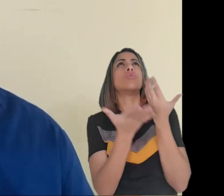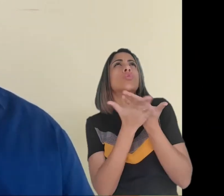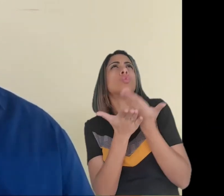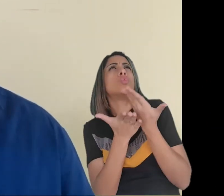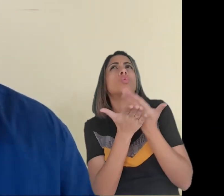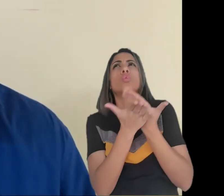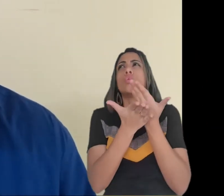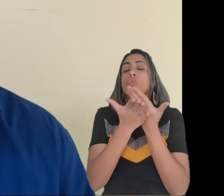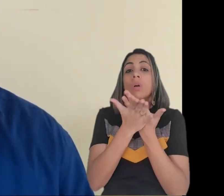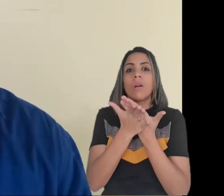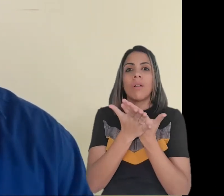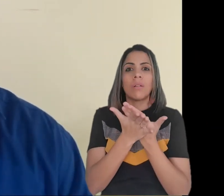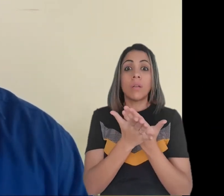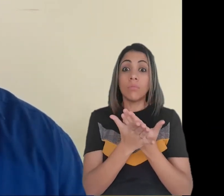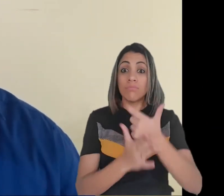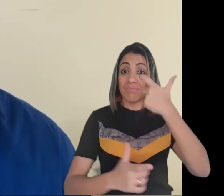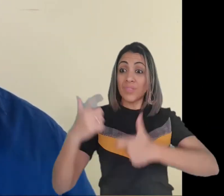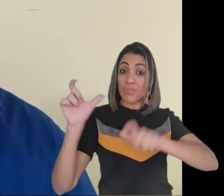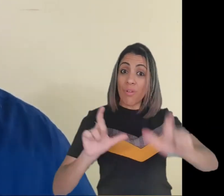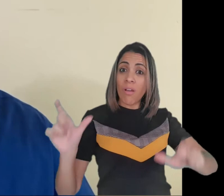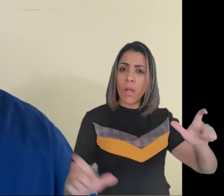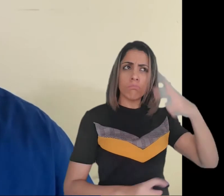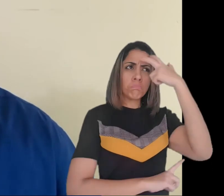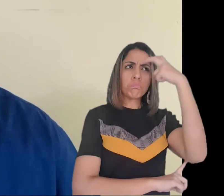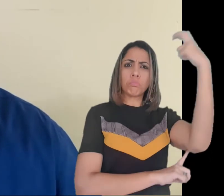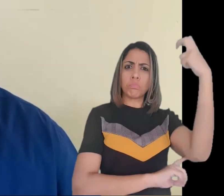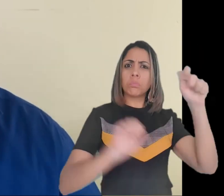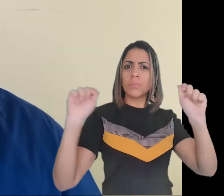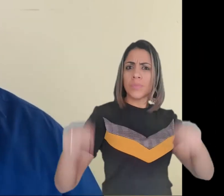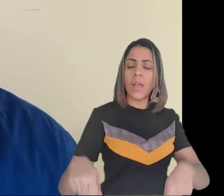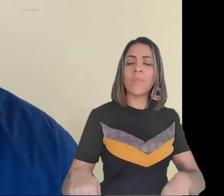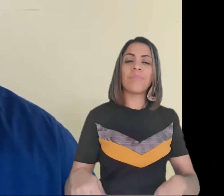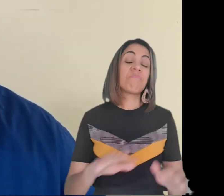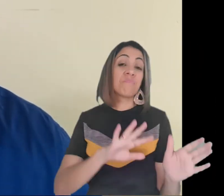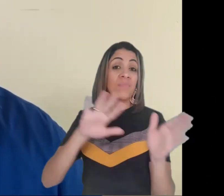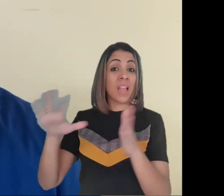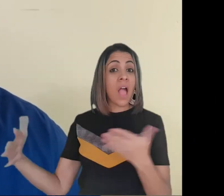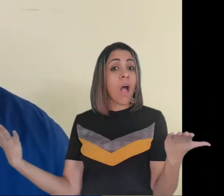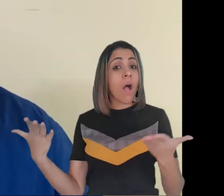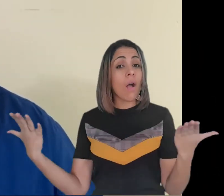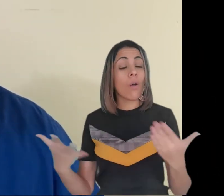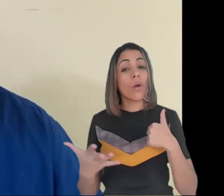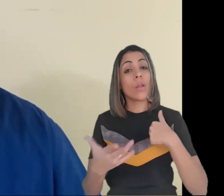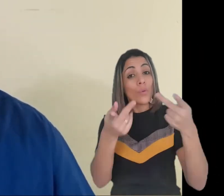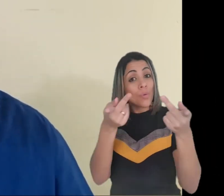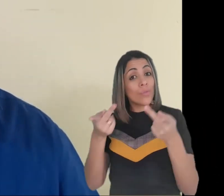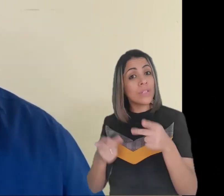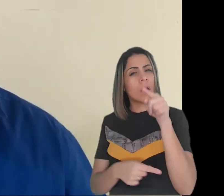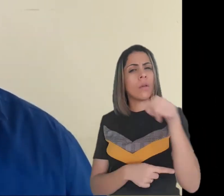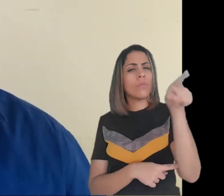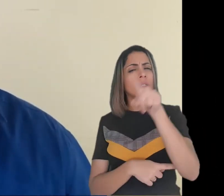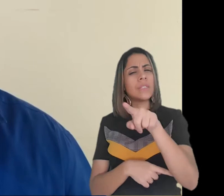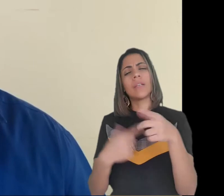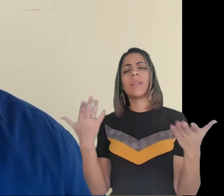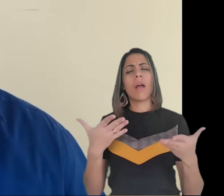que poder temos em nossas mãos. Então eu queria convidar vocês nesse momento, justamente, para voltar